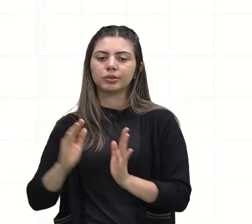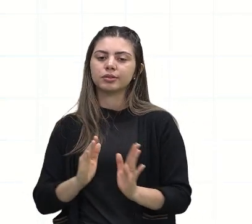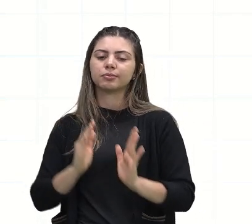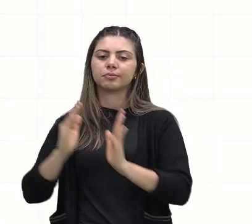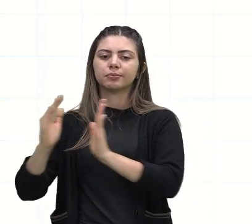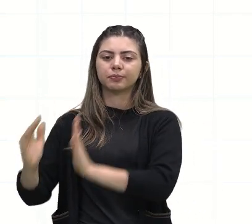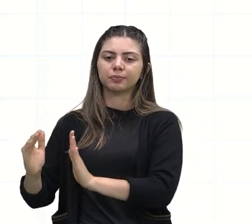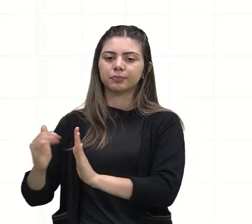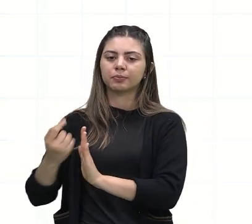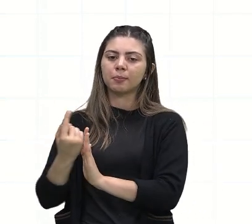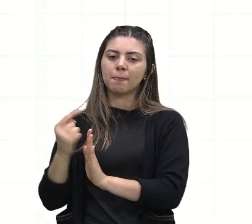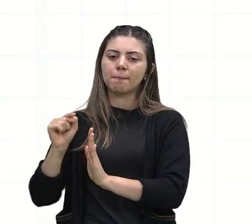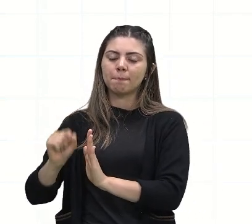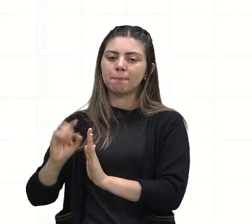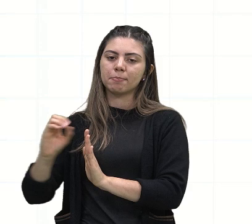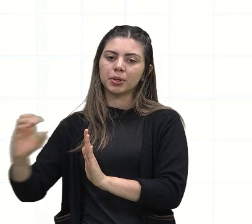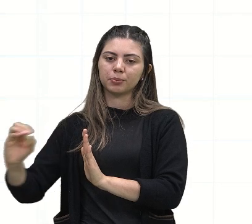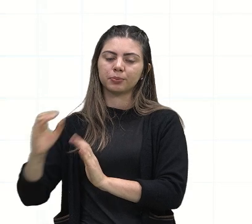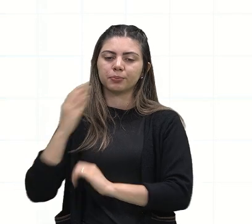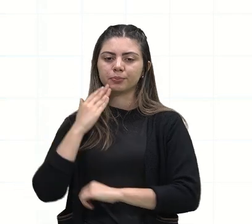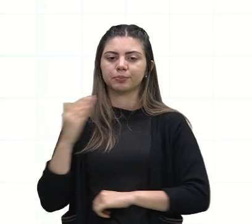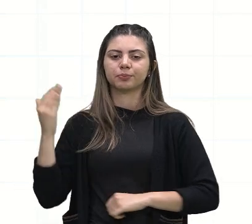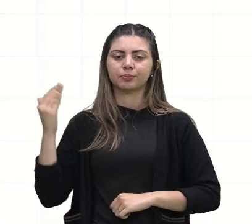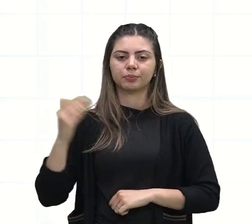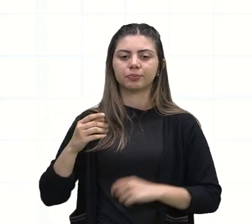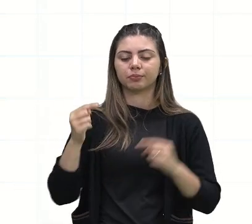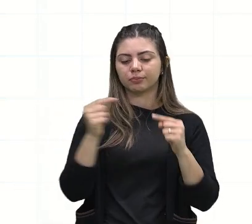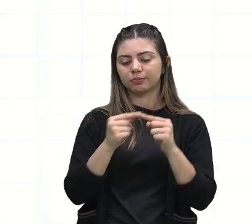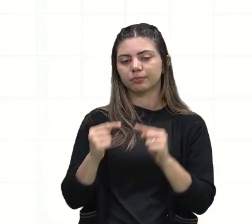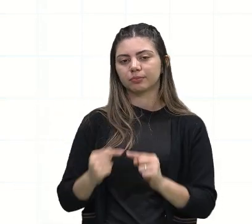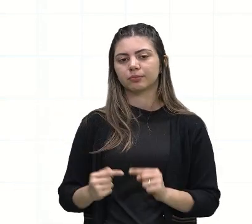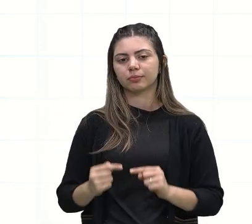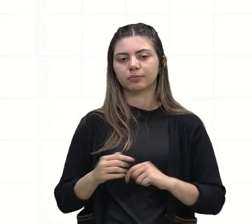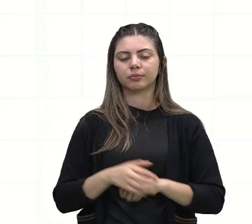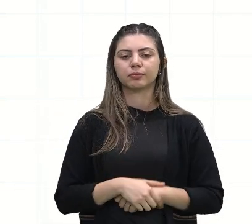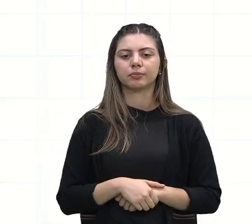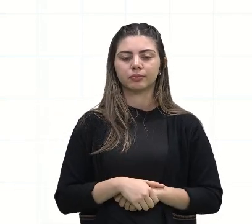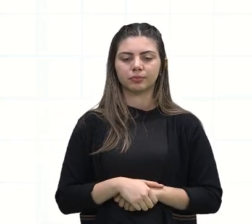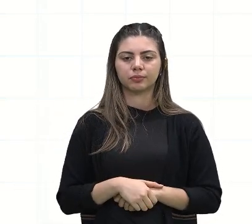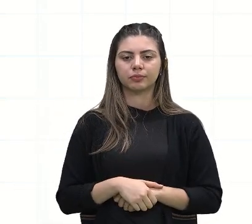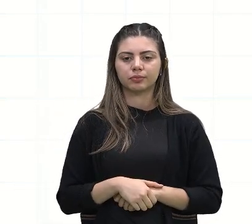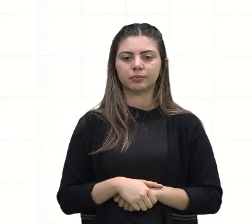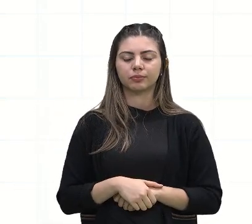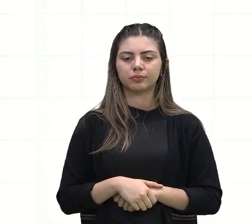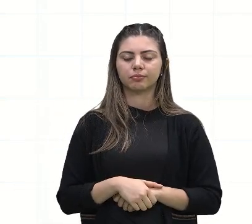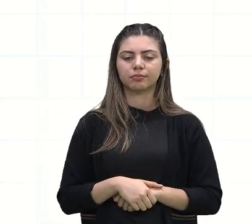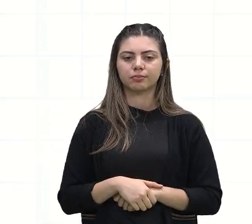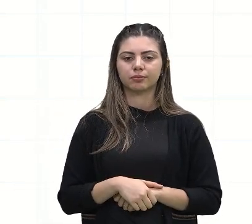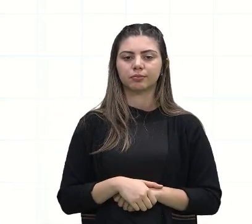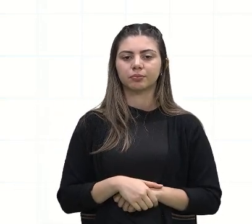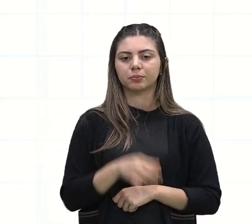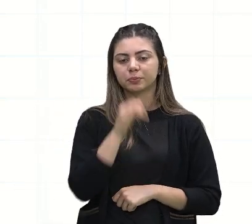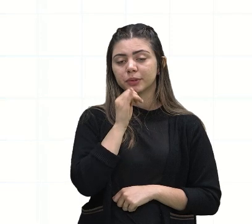milheiro significa 1000, né? Quantidade de 1000 coisas, né? Por exemplo,